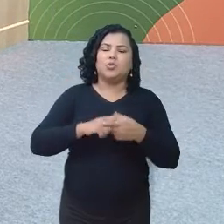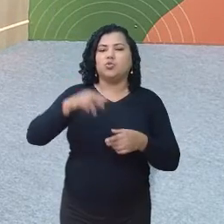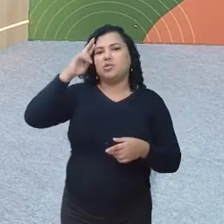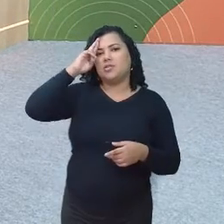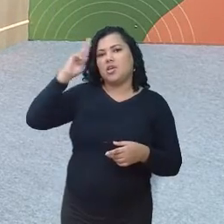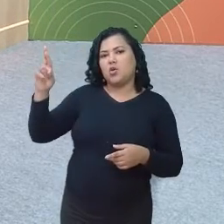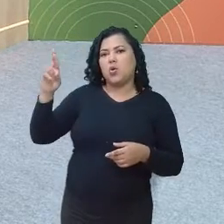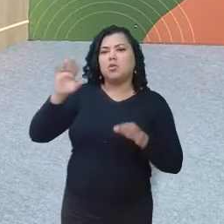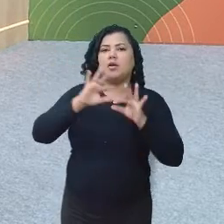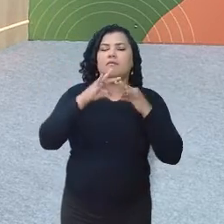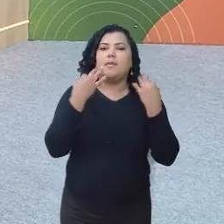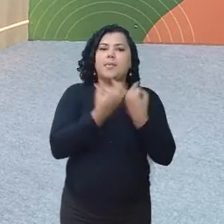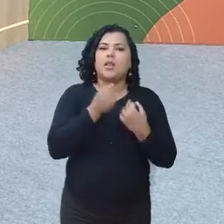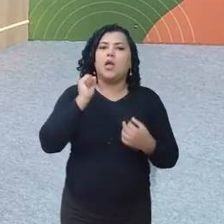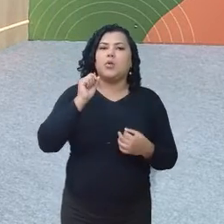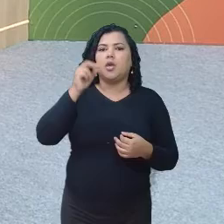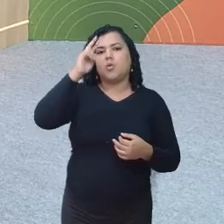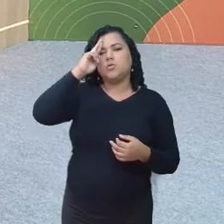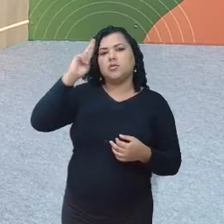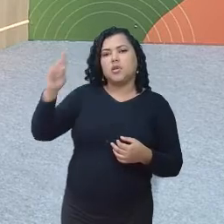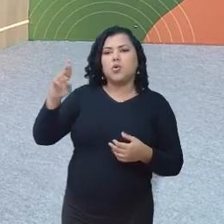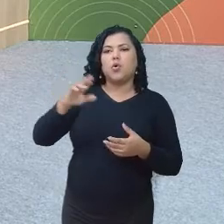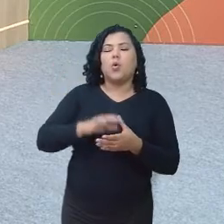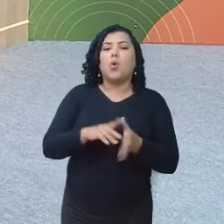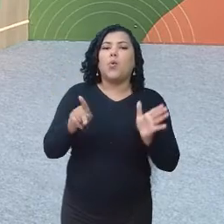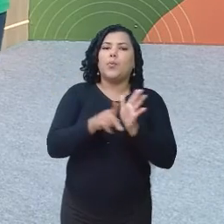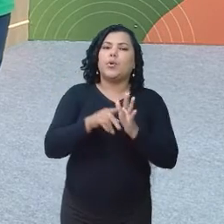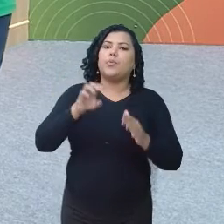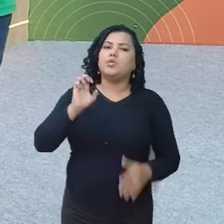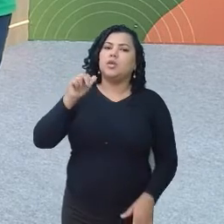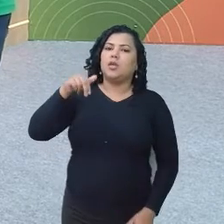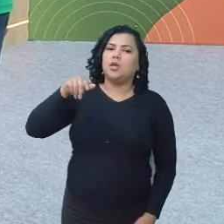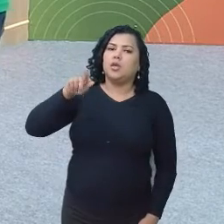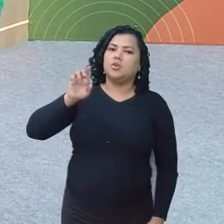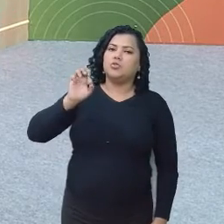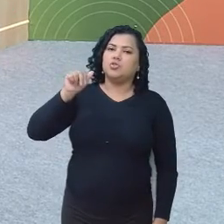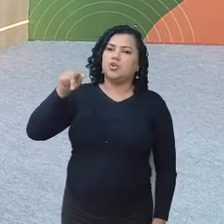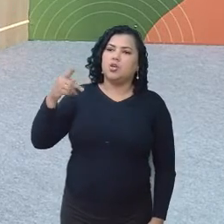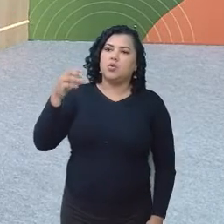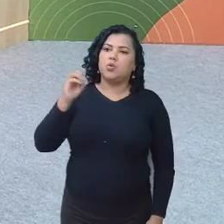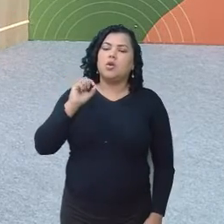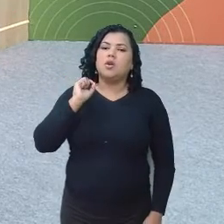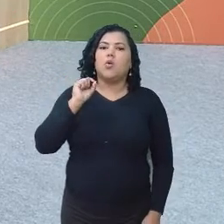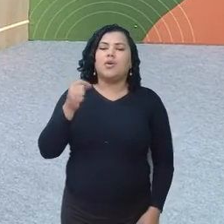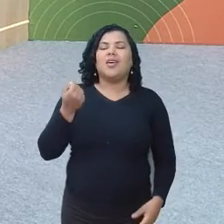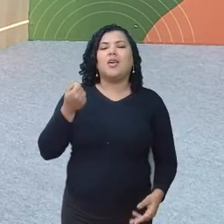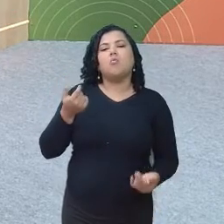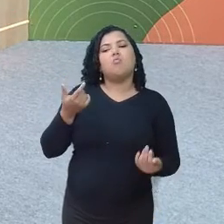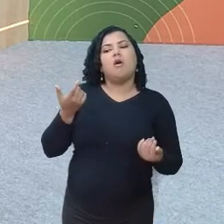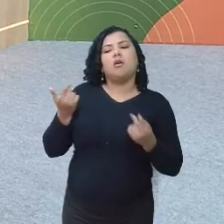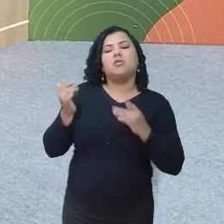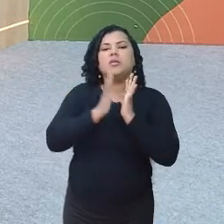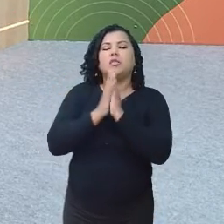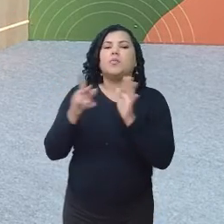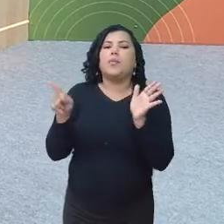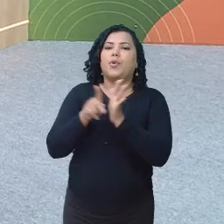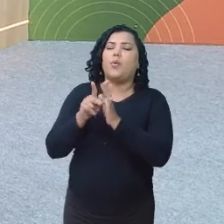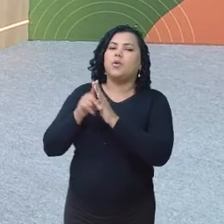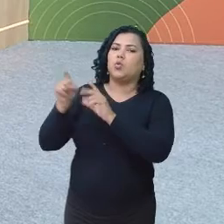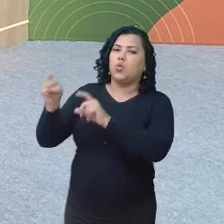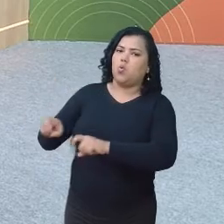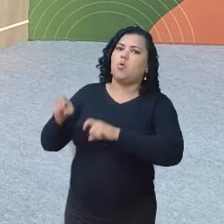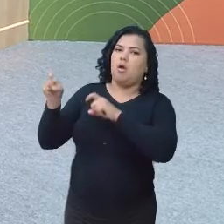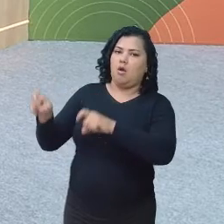engenho, e vai se estabelecer dentro de uma dinâmica rural, porque as grandes